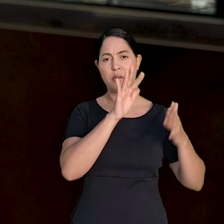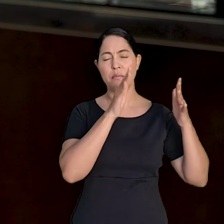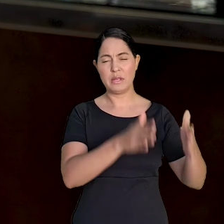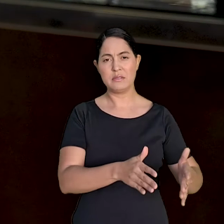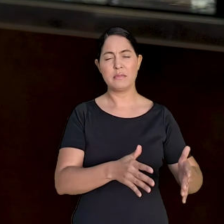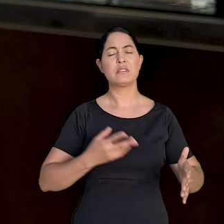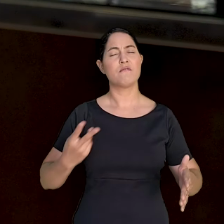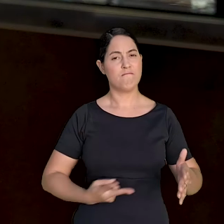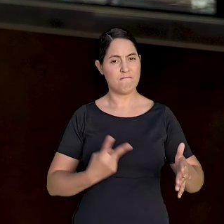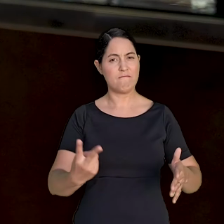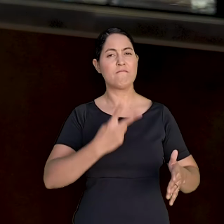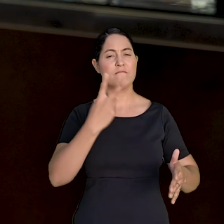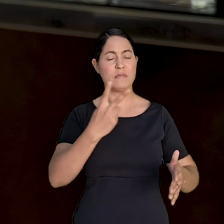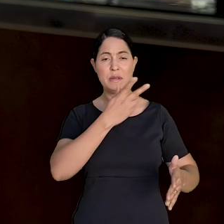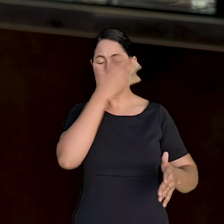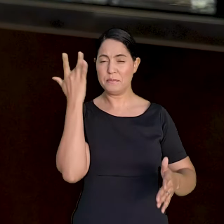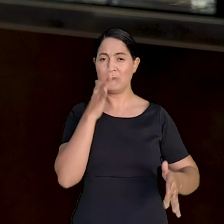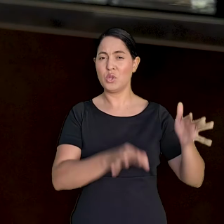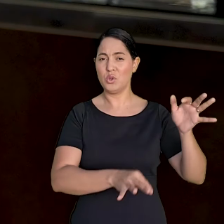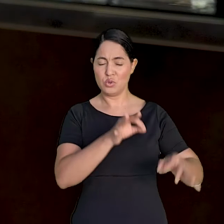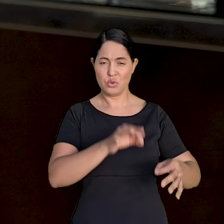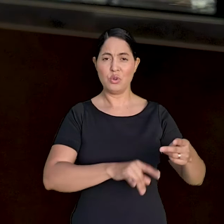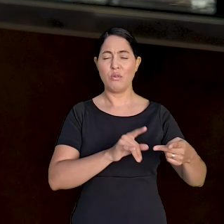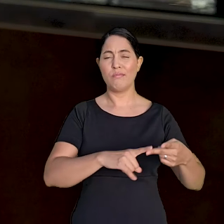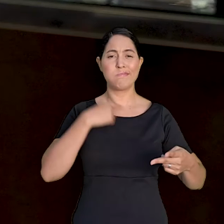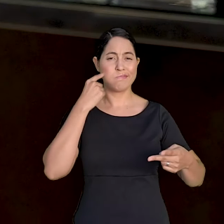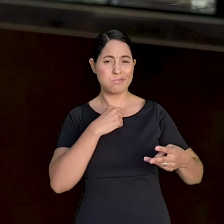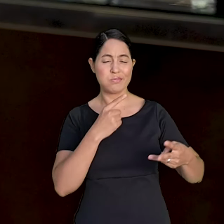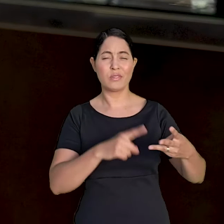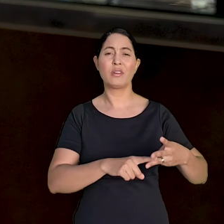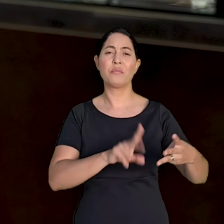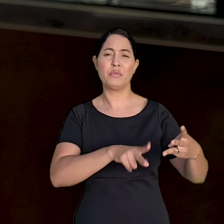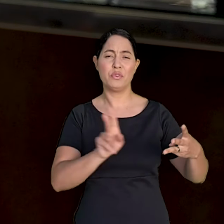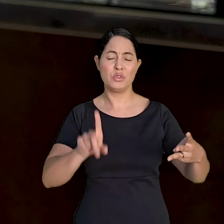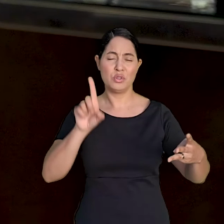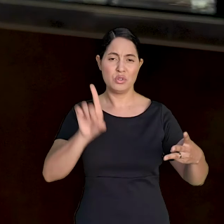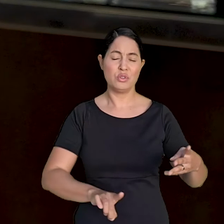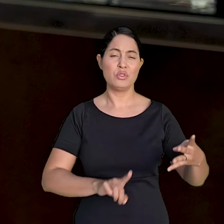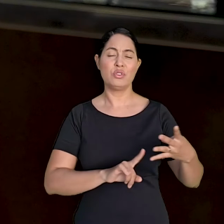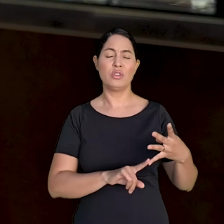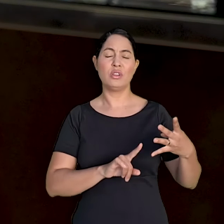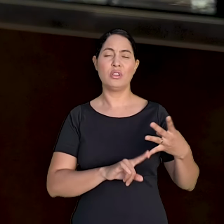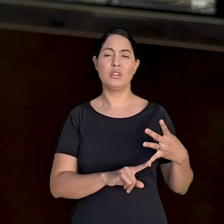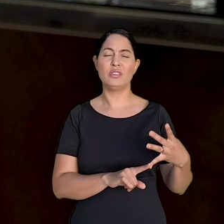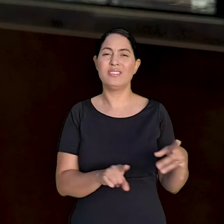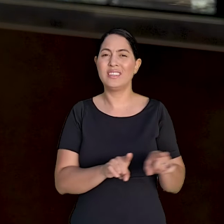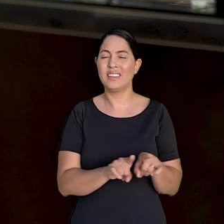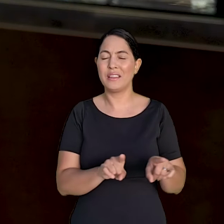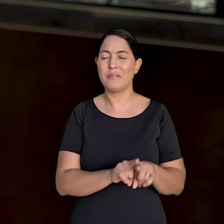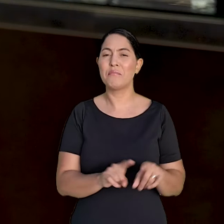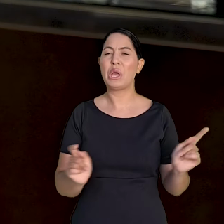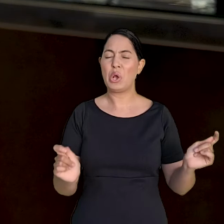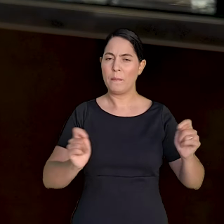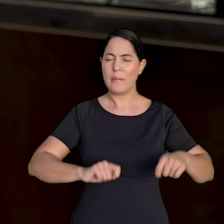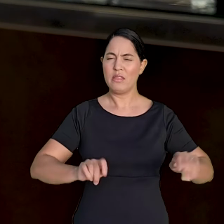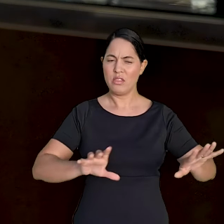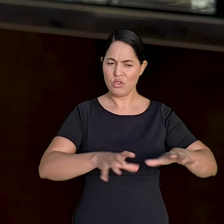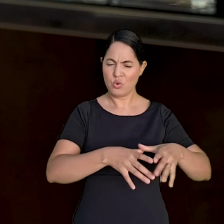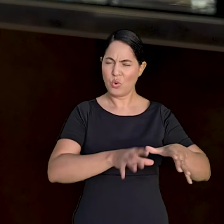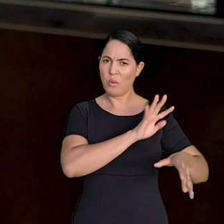participação valorosa de juristas, advogados, professores de direito e de uma competente